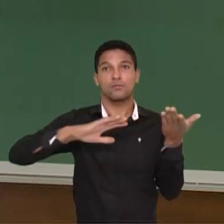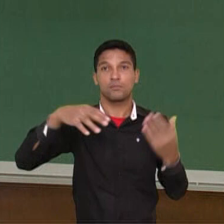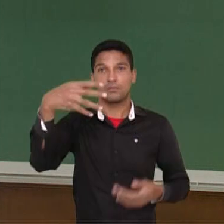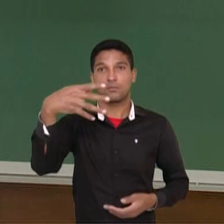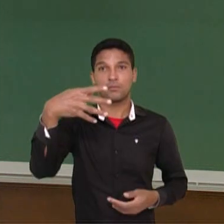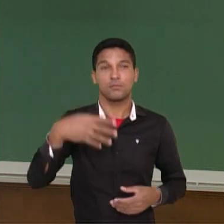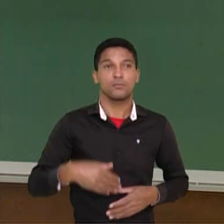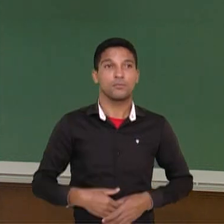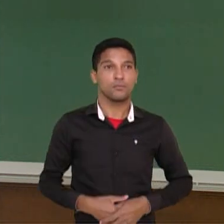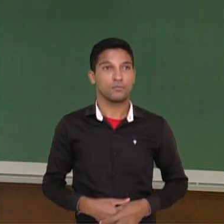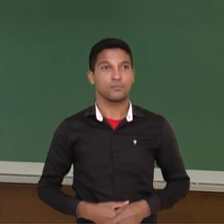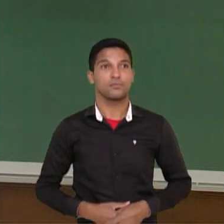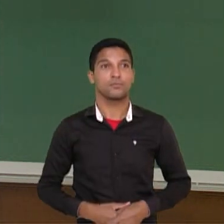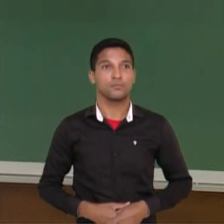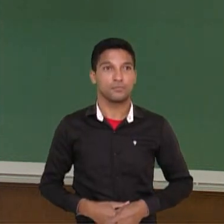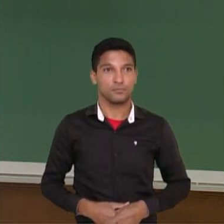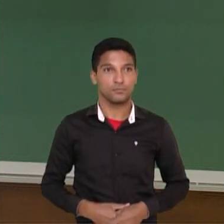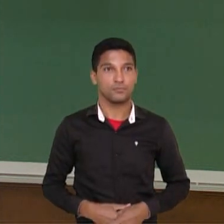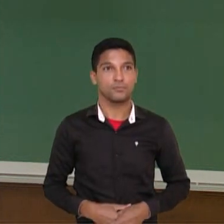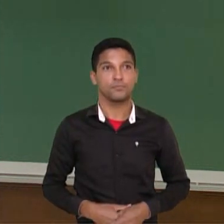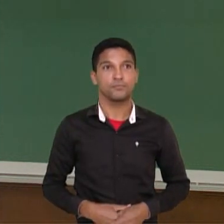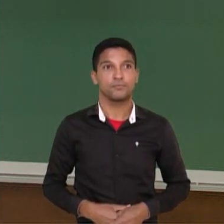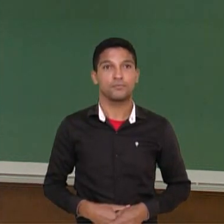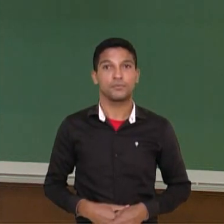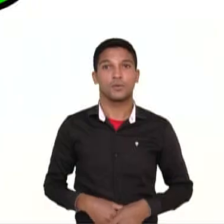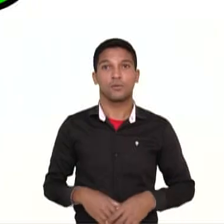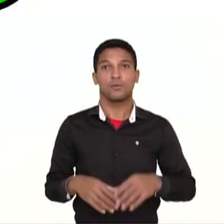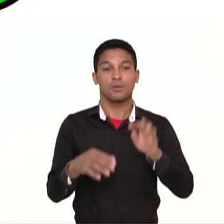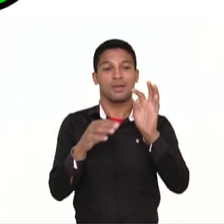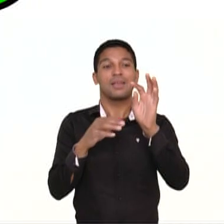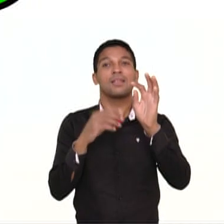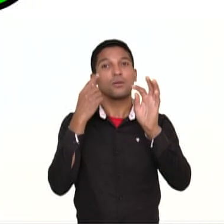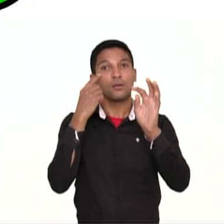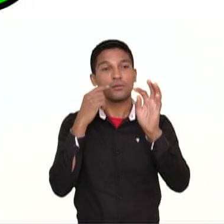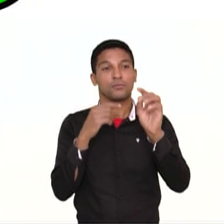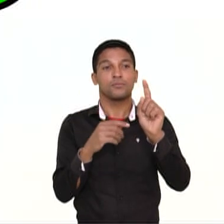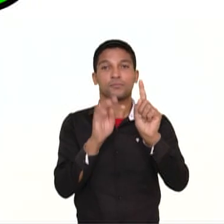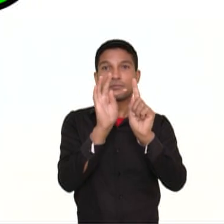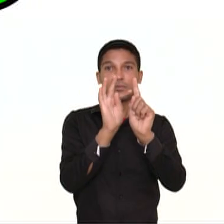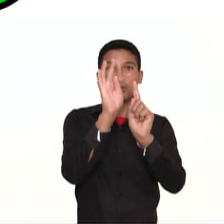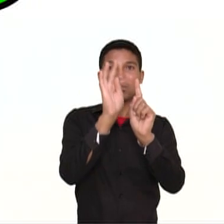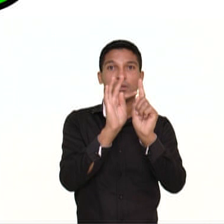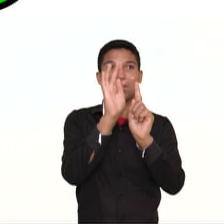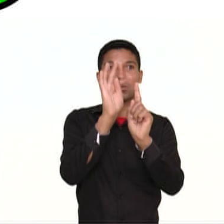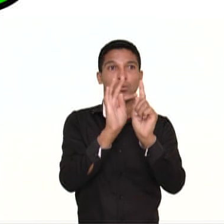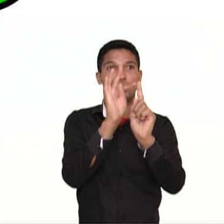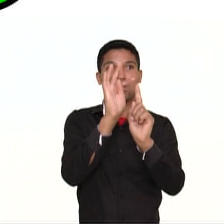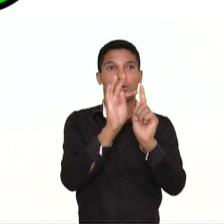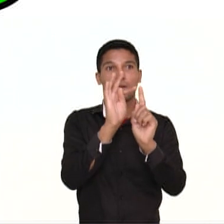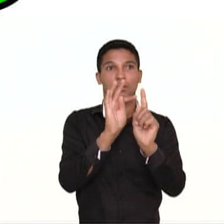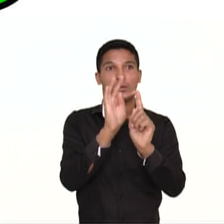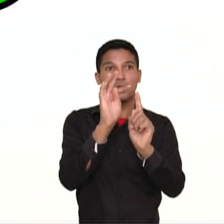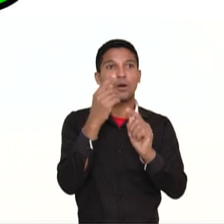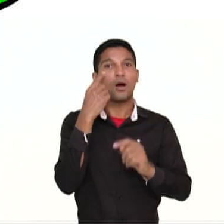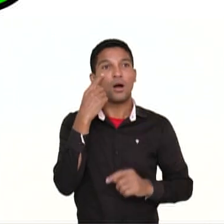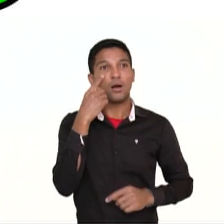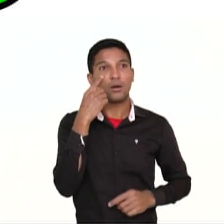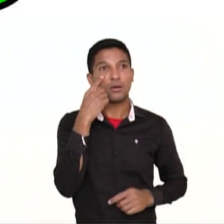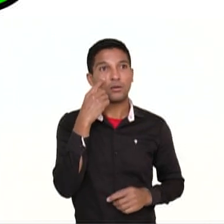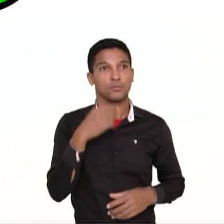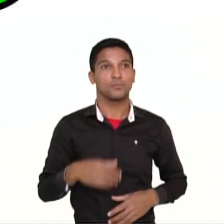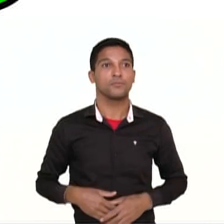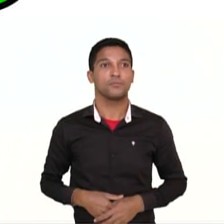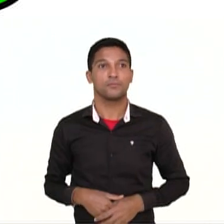o praticando 4, diz lá assim: a temperatura T de uma estufa em graus Celsius, olha só, T agora